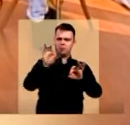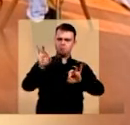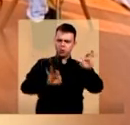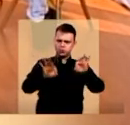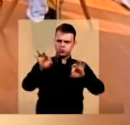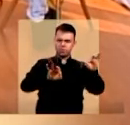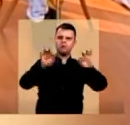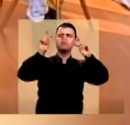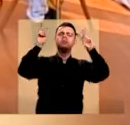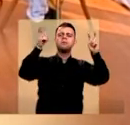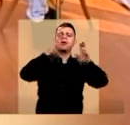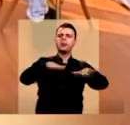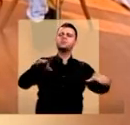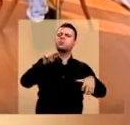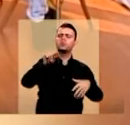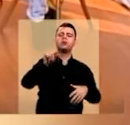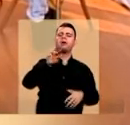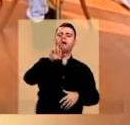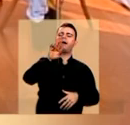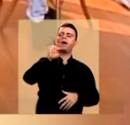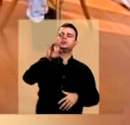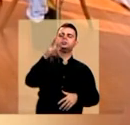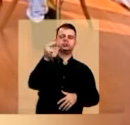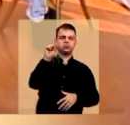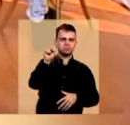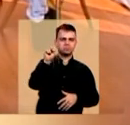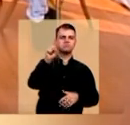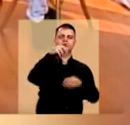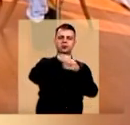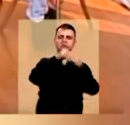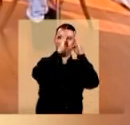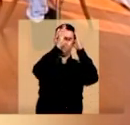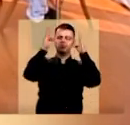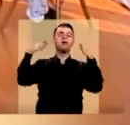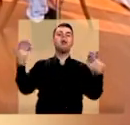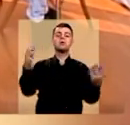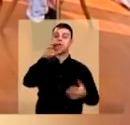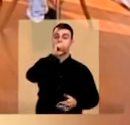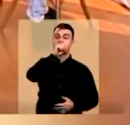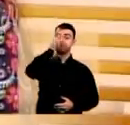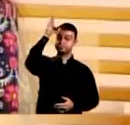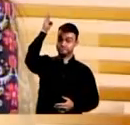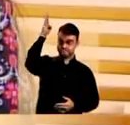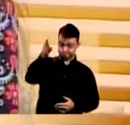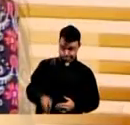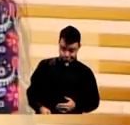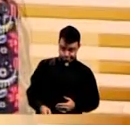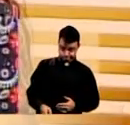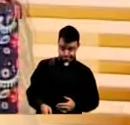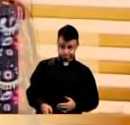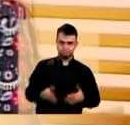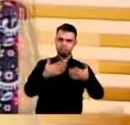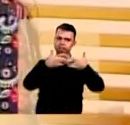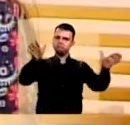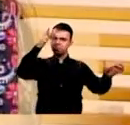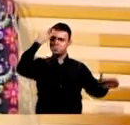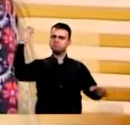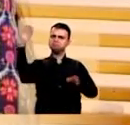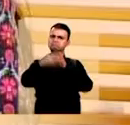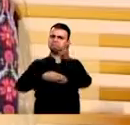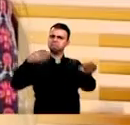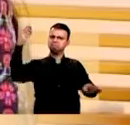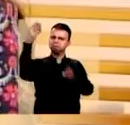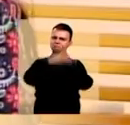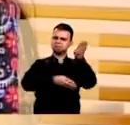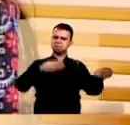projeto, é o Ratinhos de Biblioteca, é isso? O Ratinhos de Biblioteca. Como é que ele funciona? Ele é todo sábado, né, aberto ao público, também não